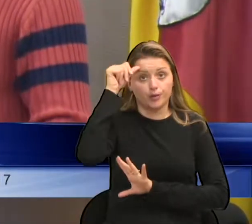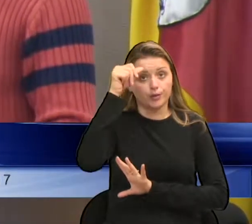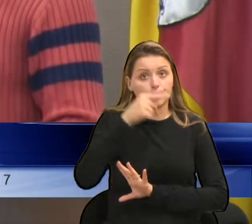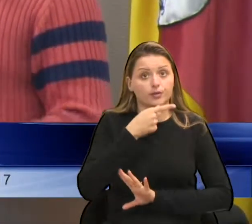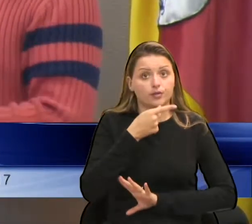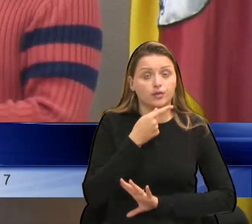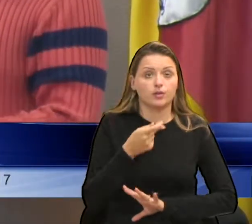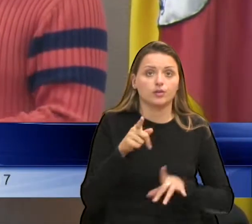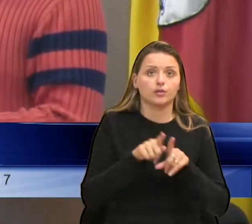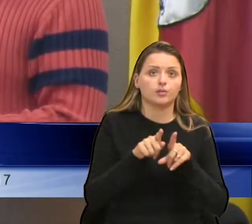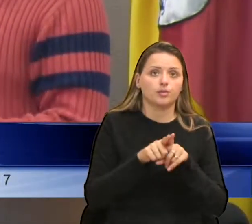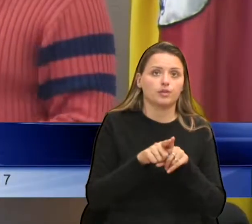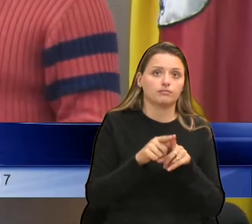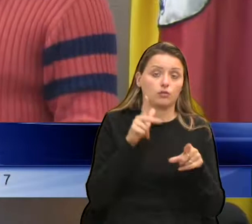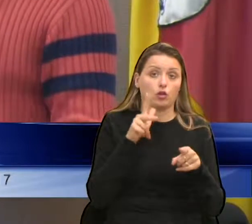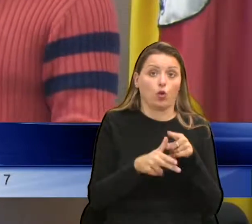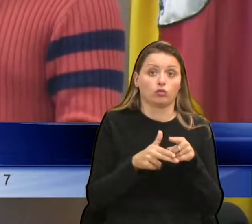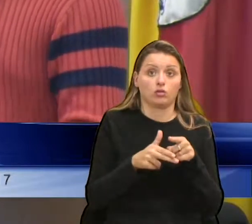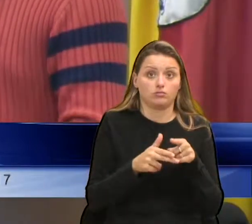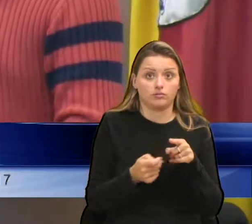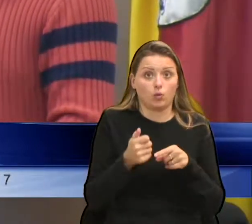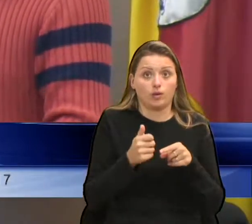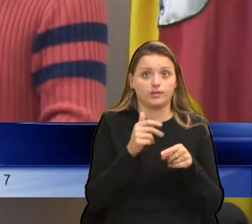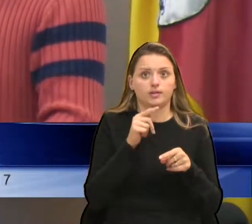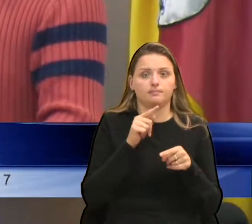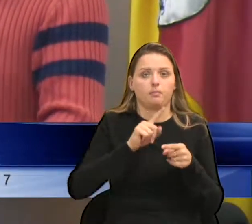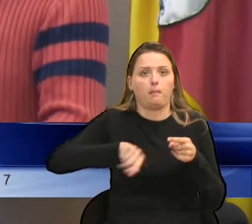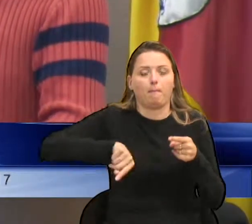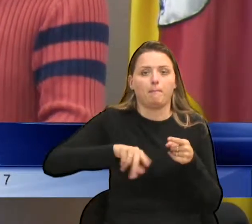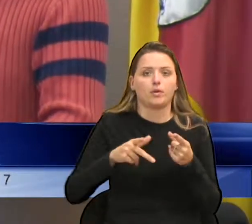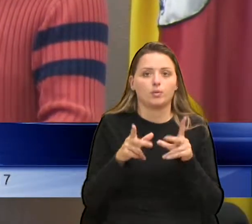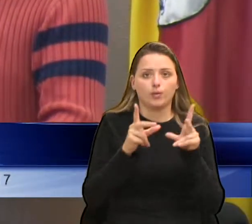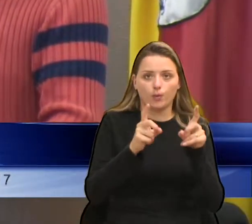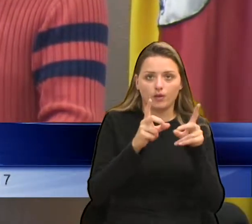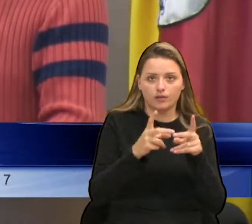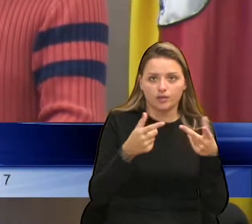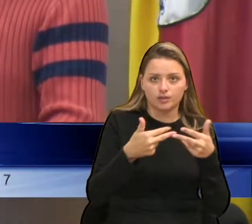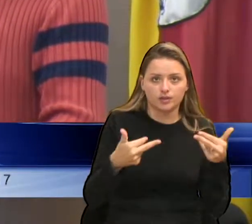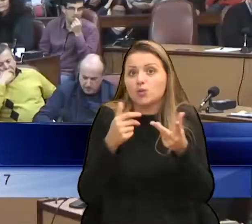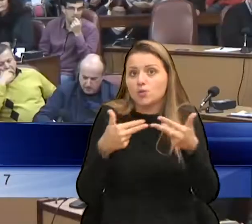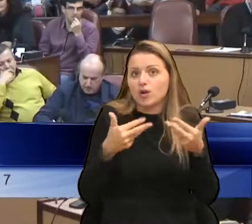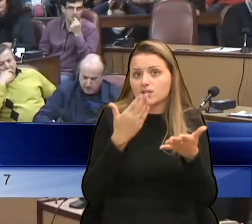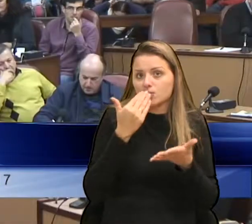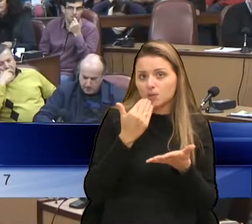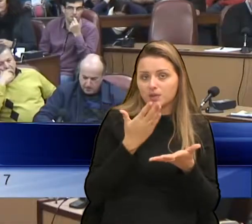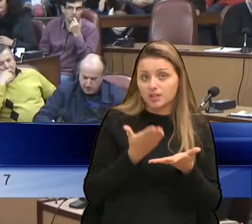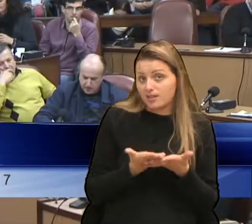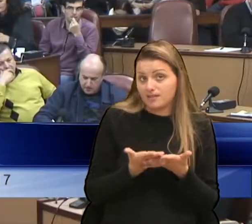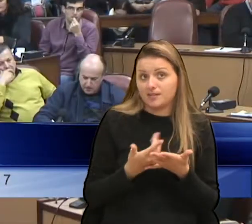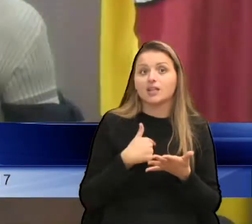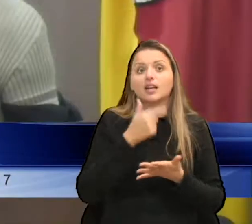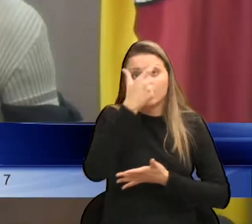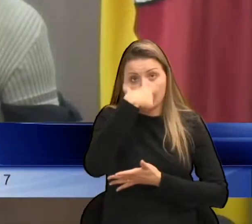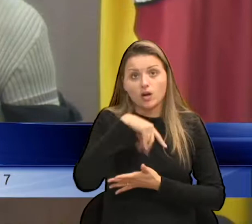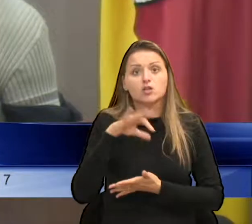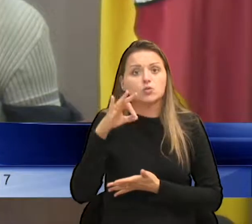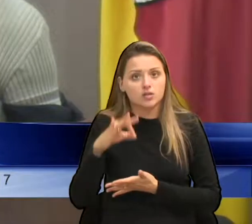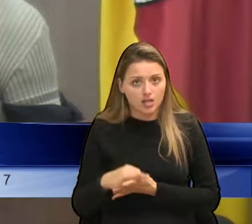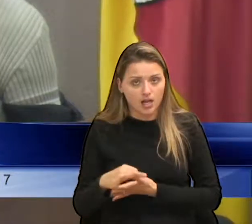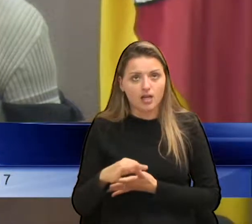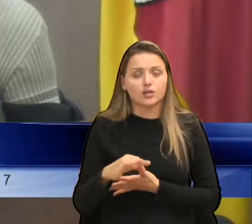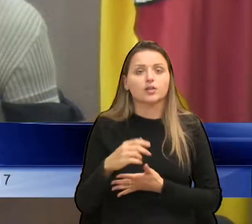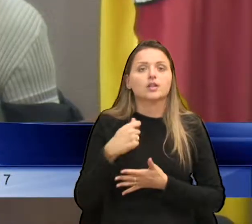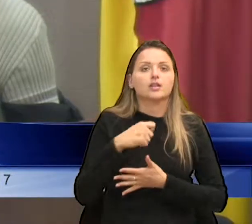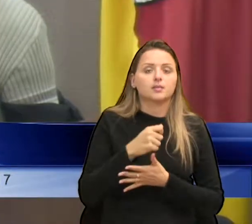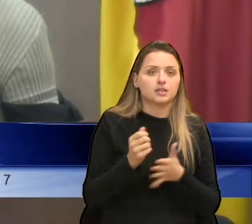quase cortou a proibiu a nossa vez gostos coloniais na cena eu acho justo assim a gente tem que pôr um